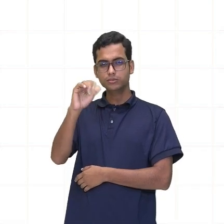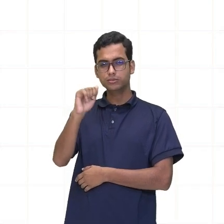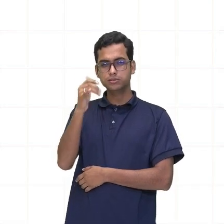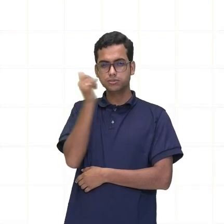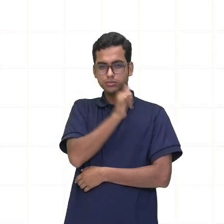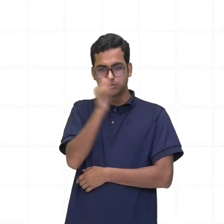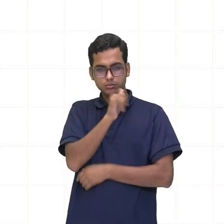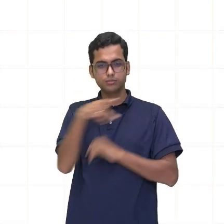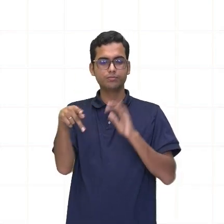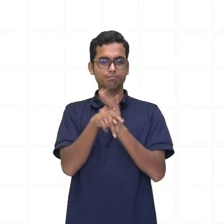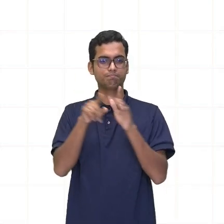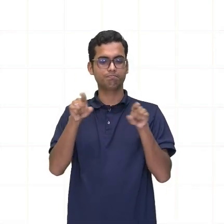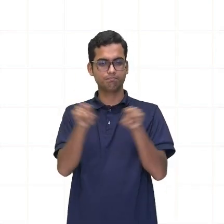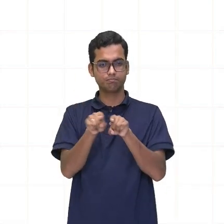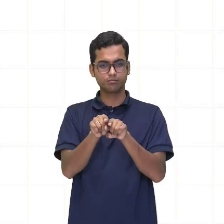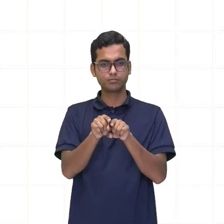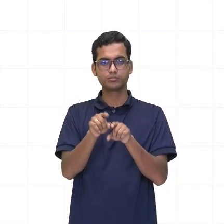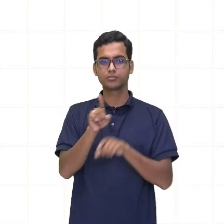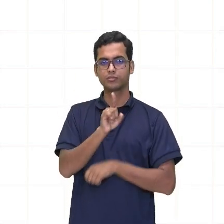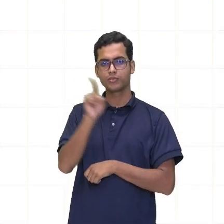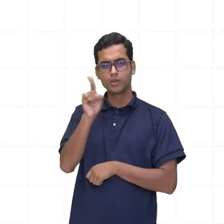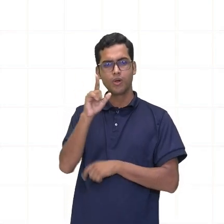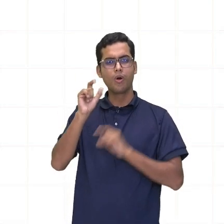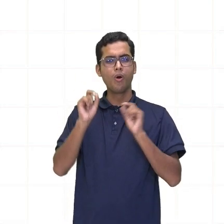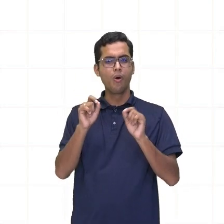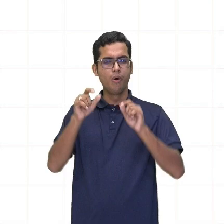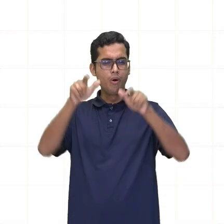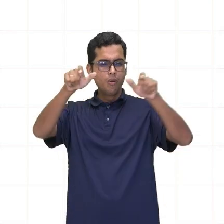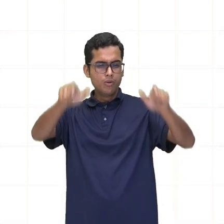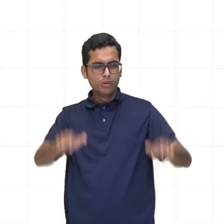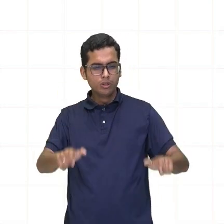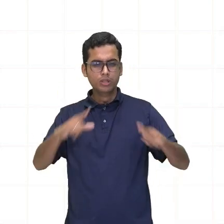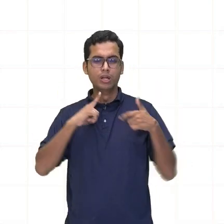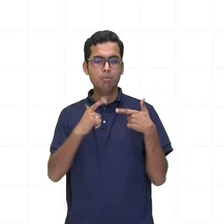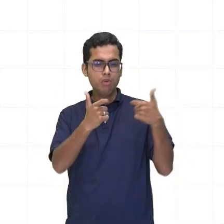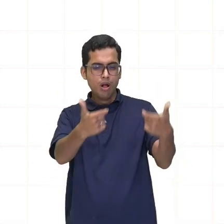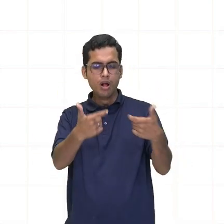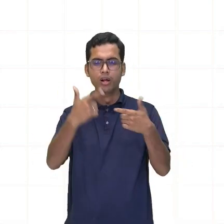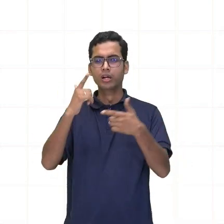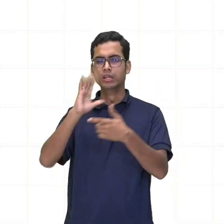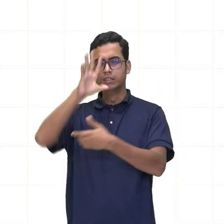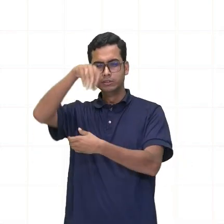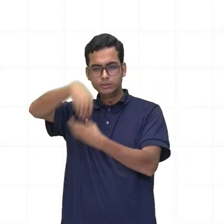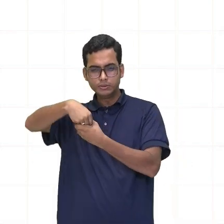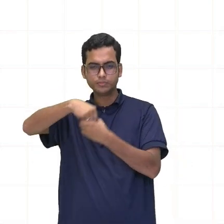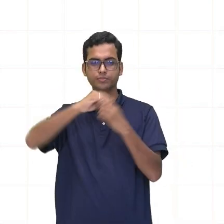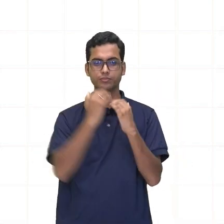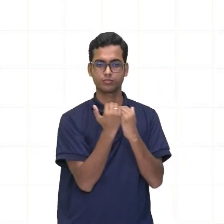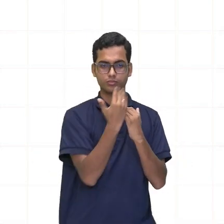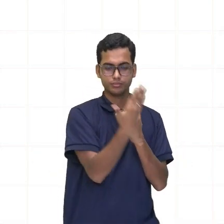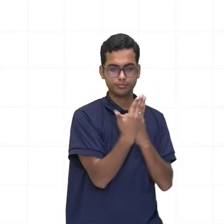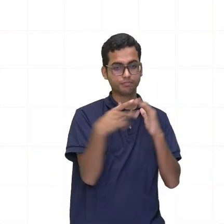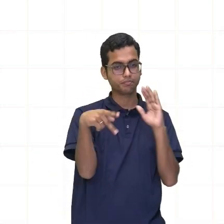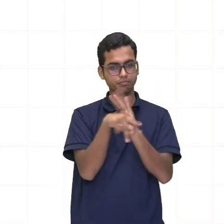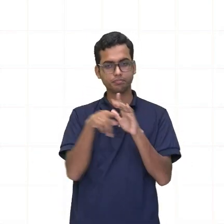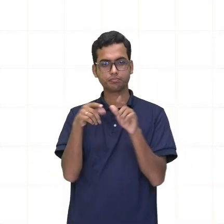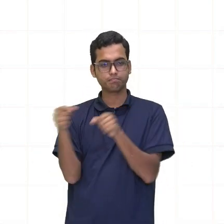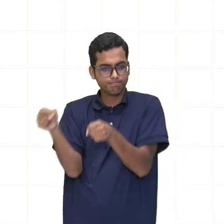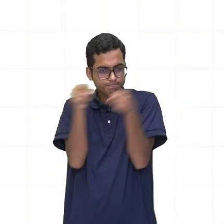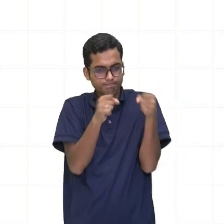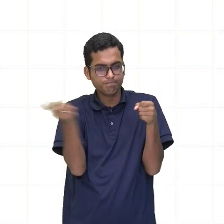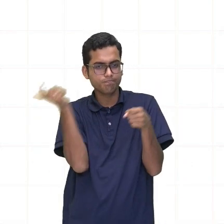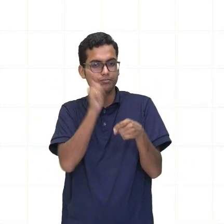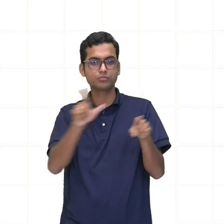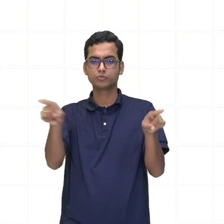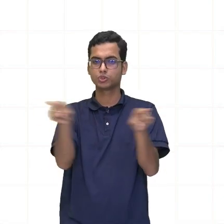ele estava inserido havia conflitos internos e externos pelo poder. A importância de